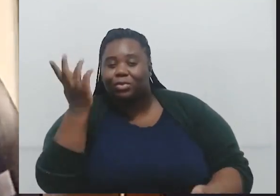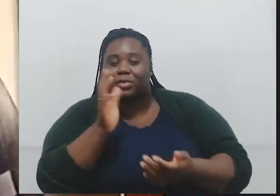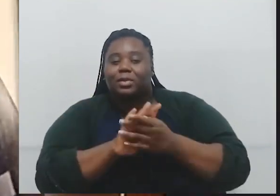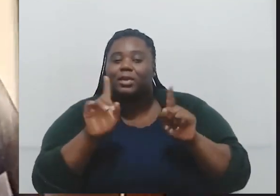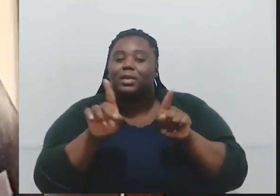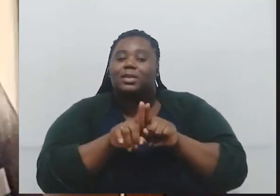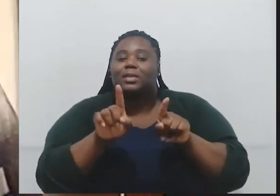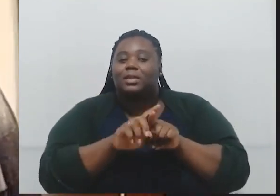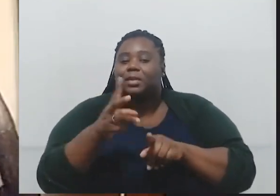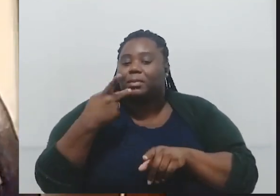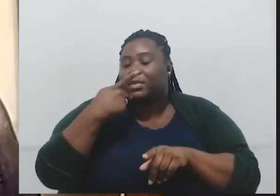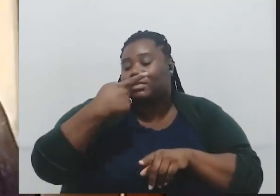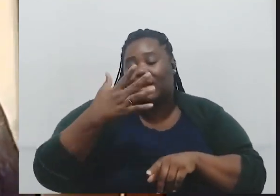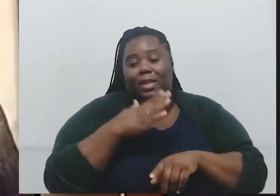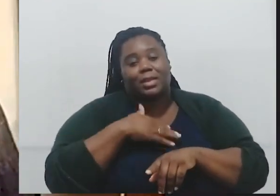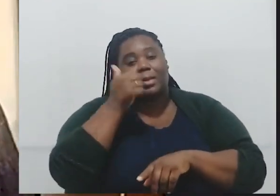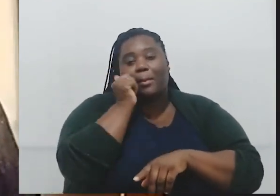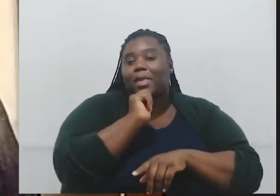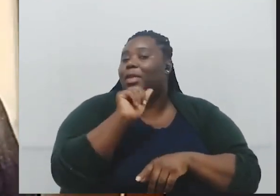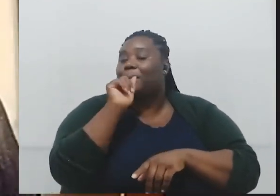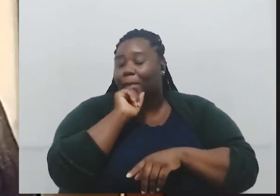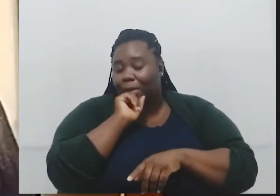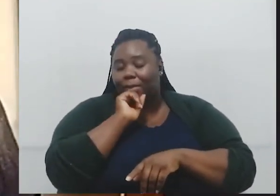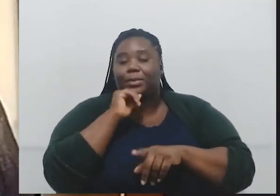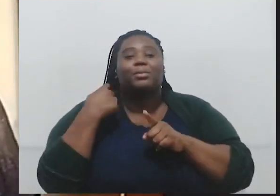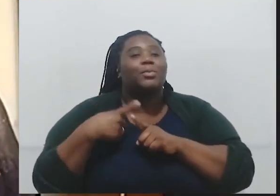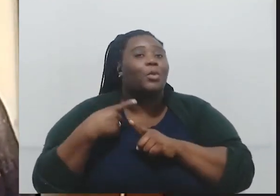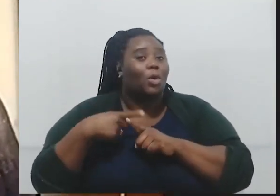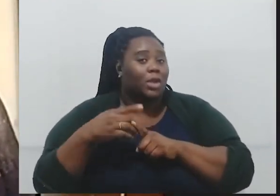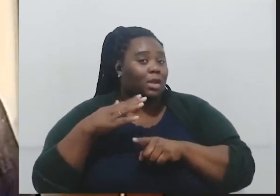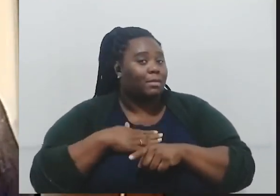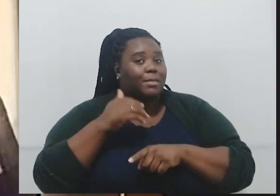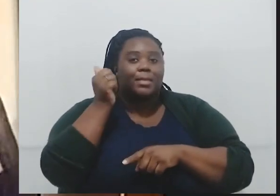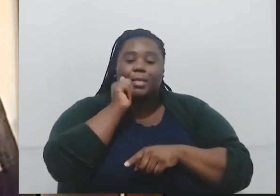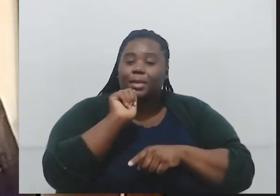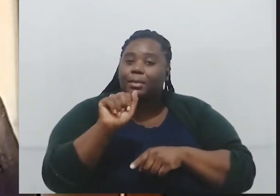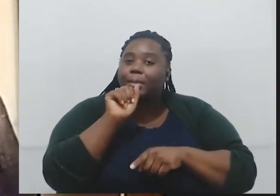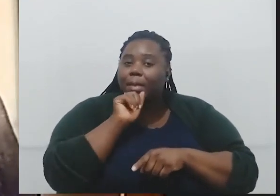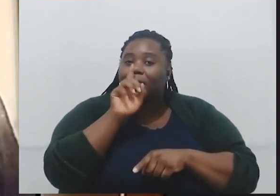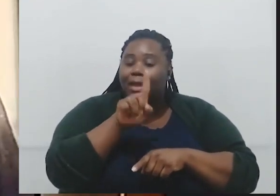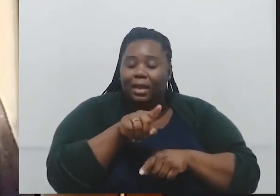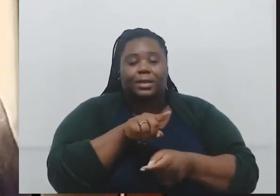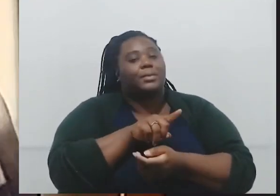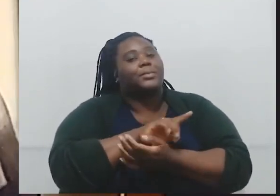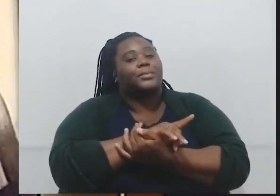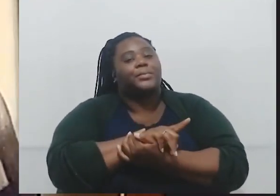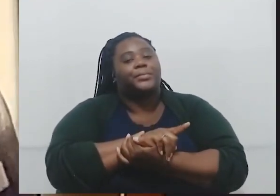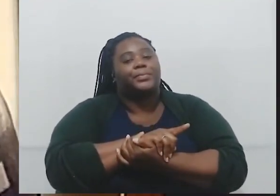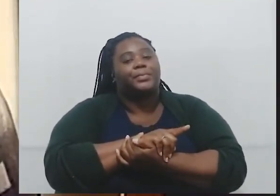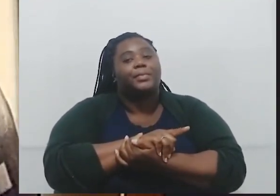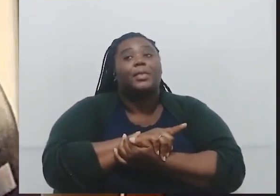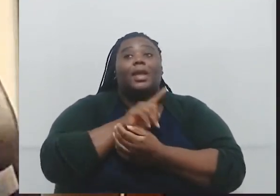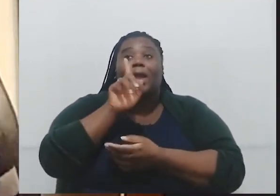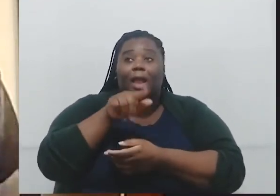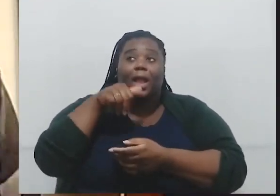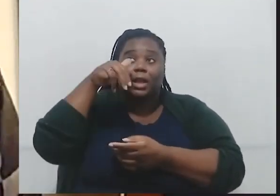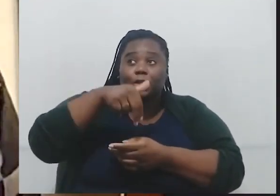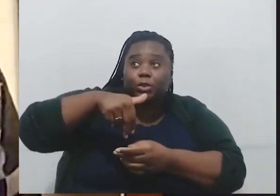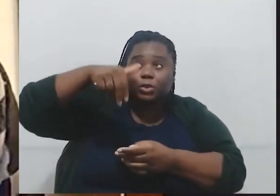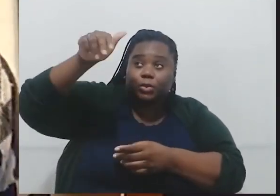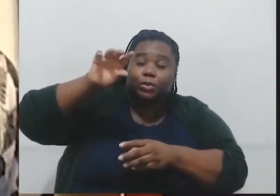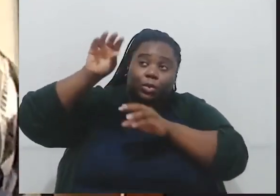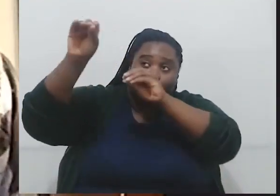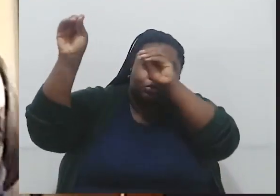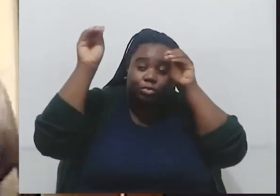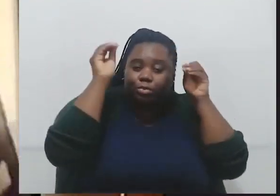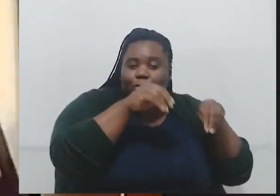minha mãe, sabe? Porque a minha mãe, ela é uma retirante nordestina, né? Ela veio criança